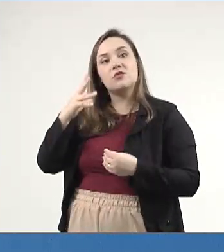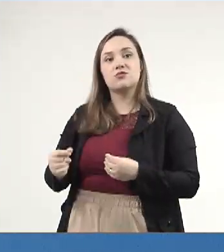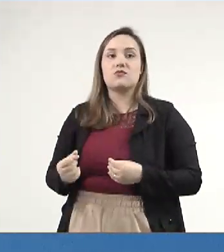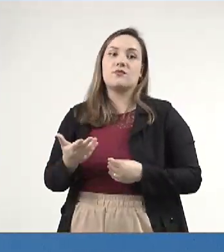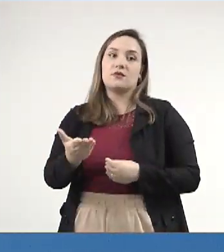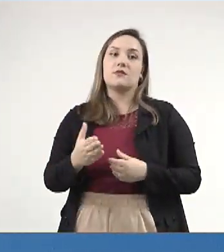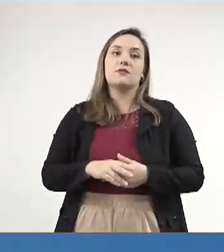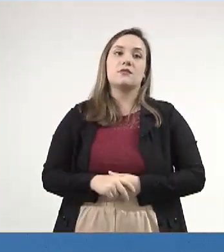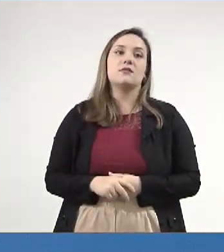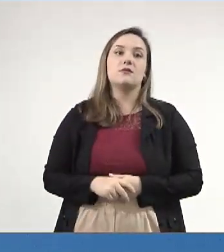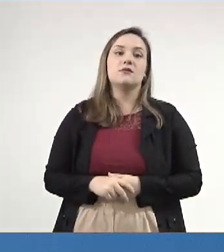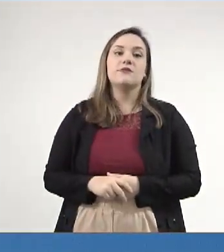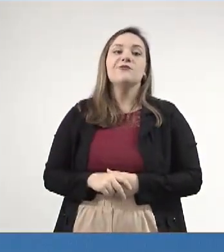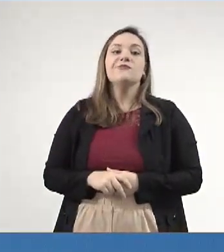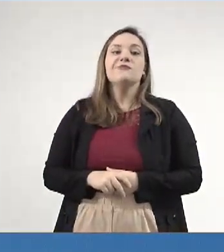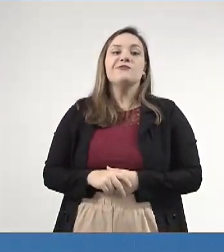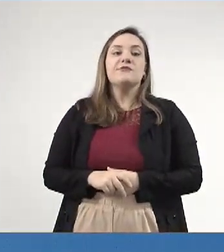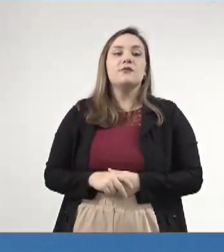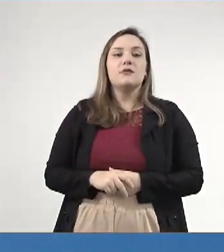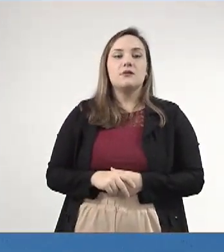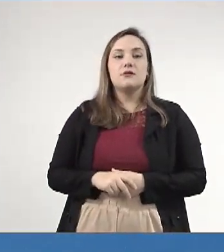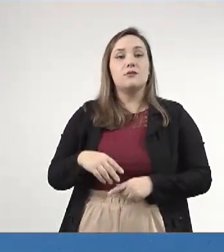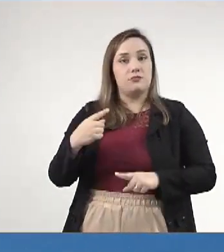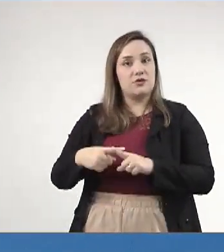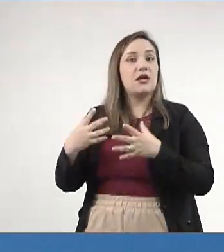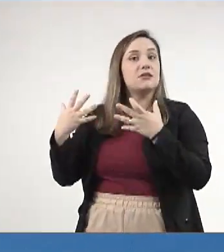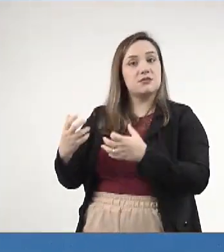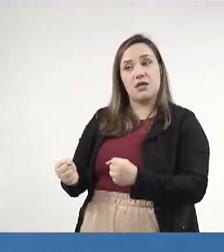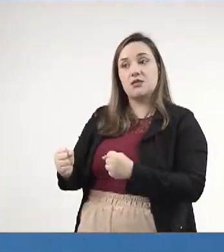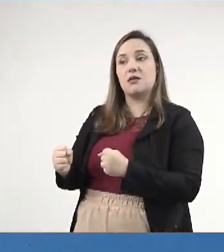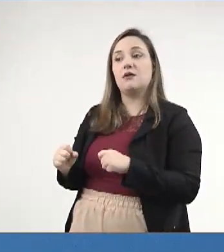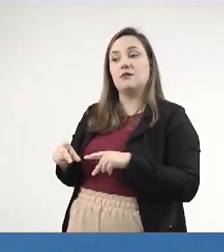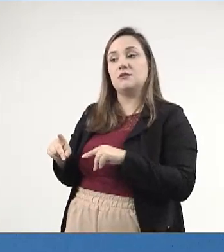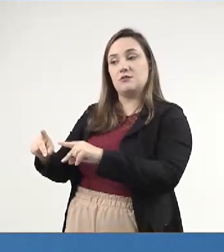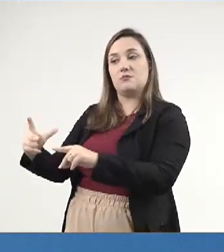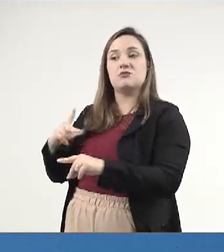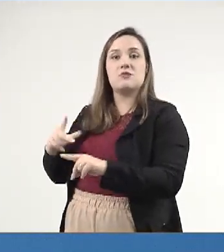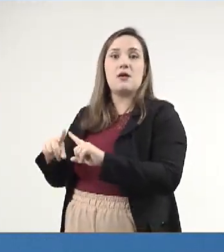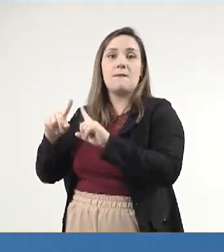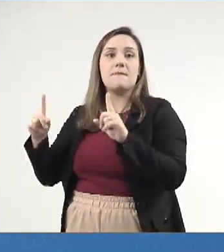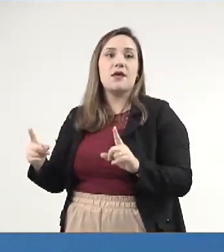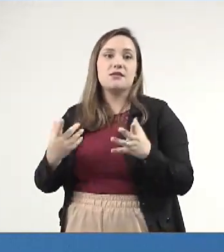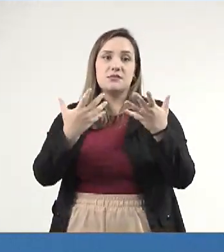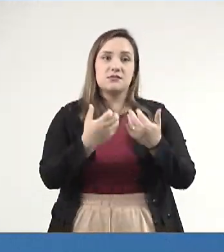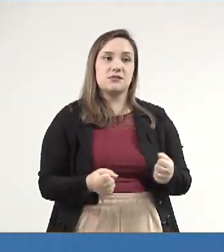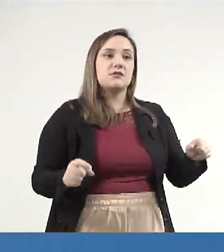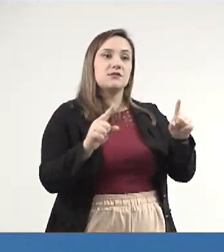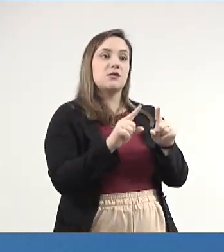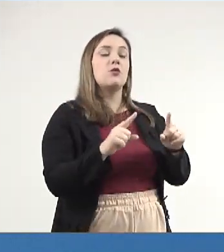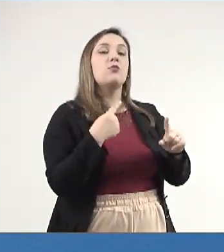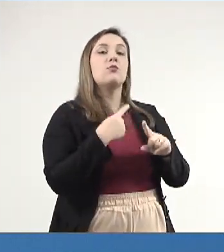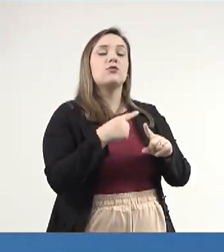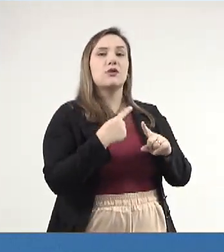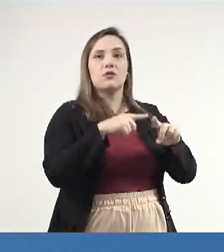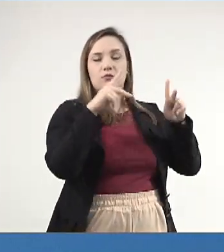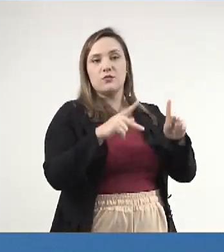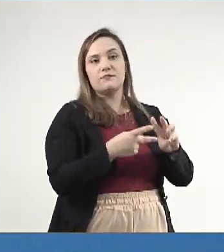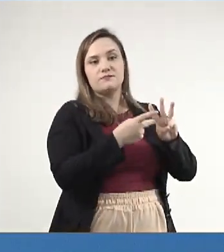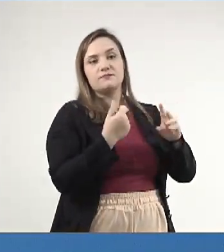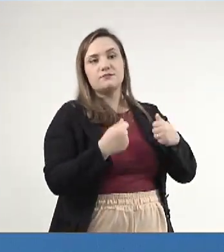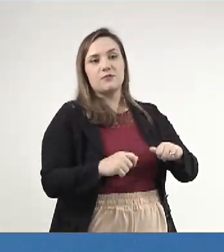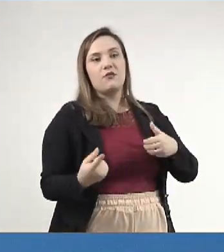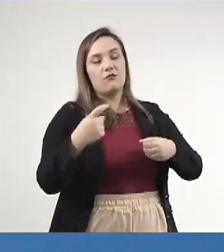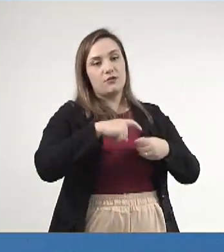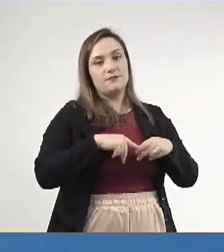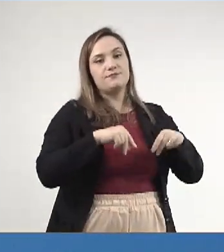possível. Porque não dá para a gente somente reconhecer o direito à propriedade privada sem reconhecer o que motiva os povos indígenas a ocupar esses